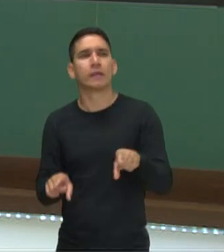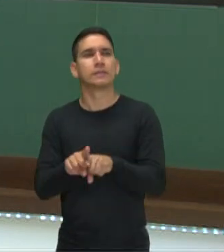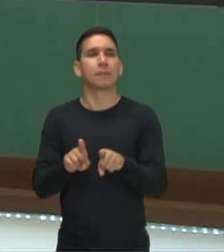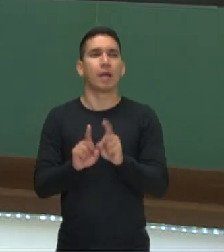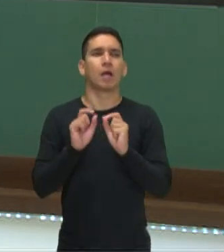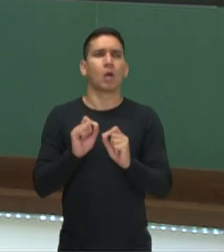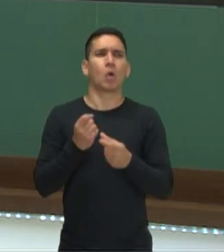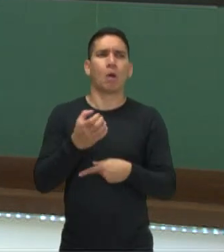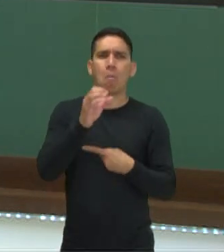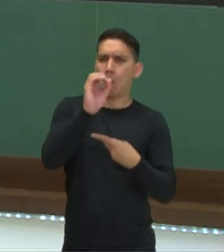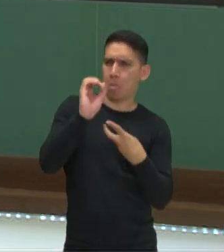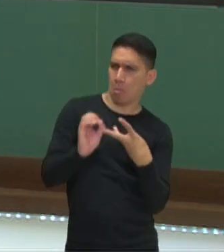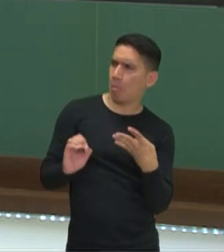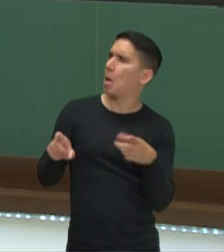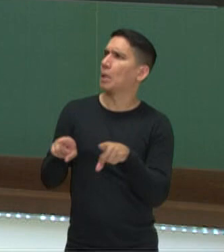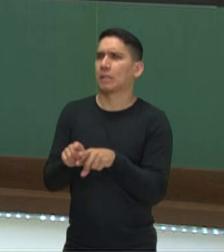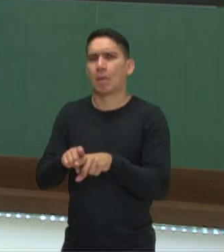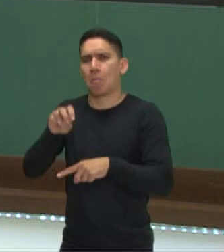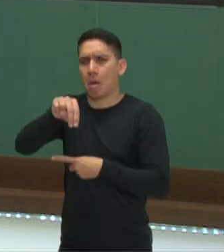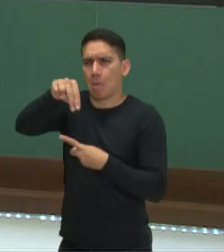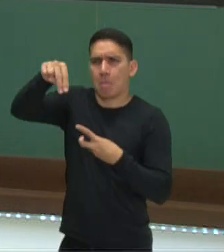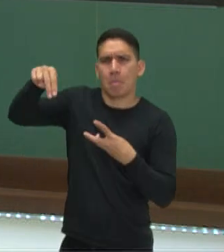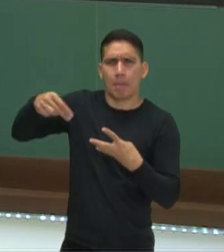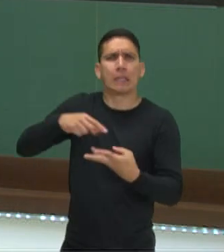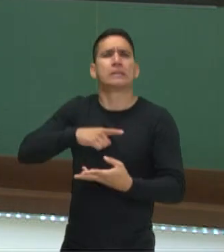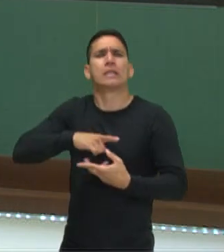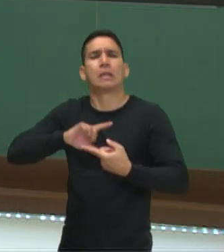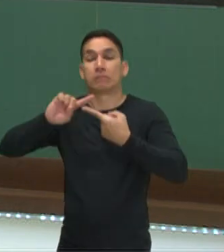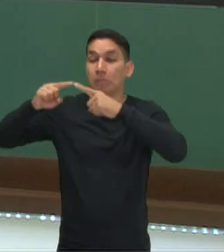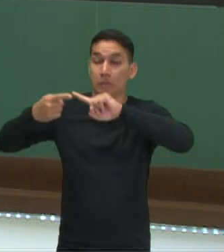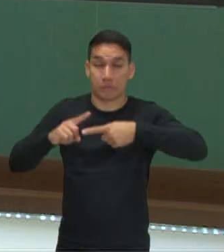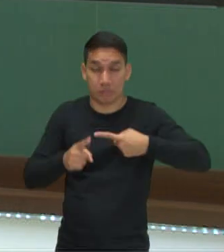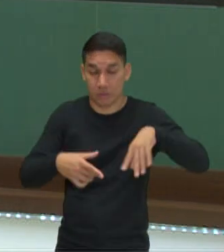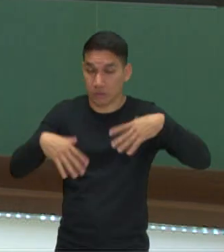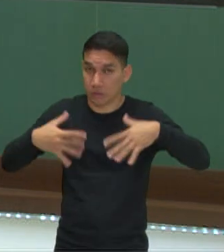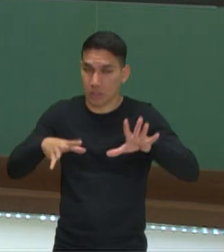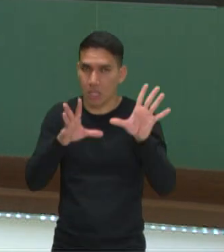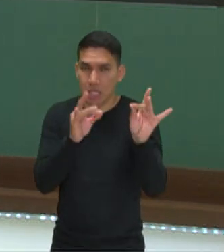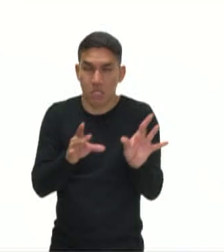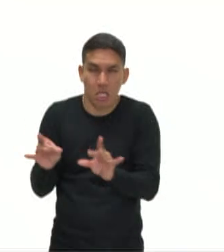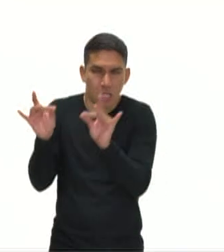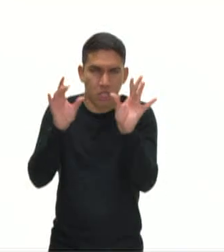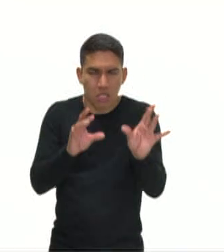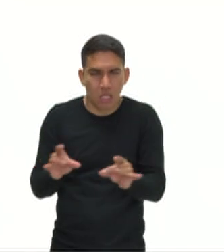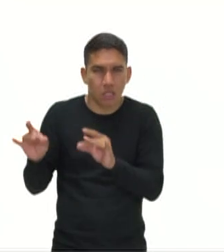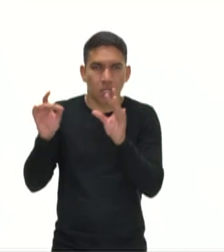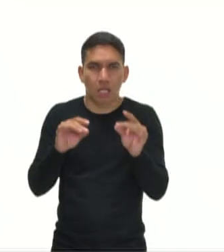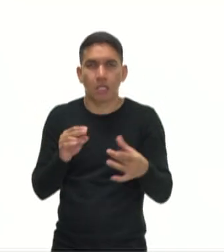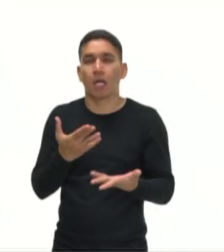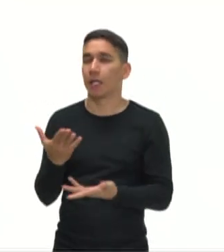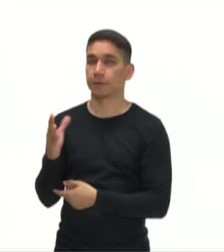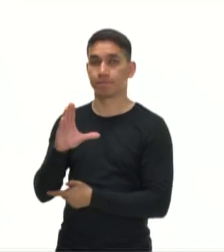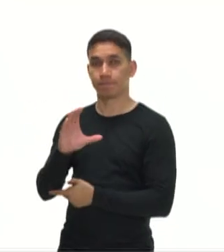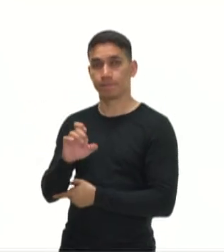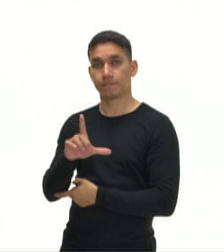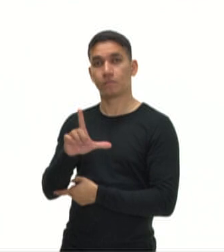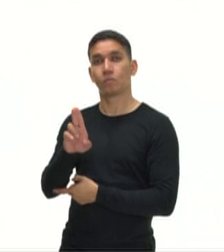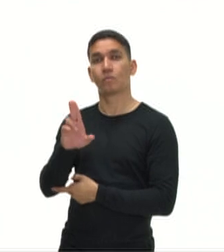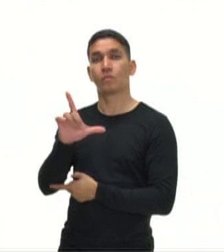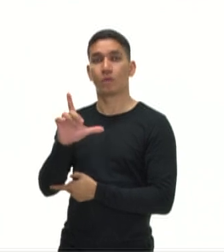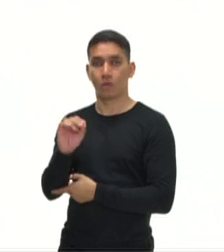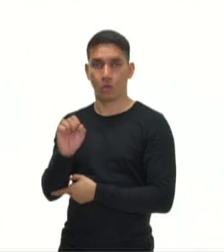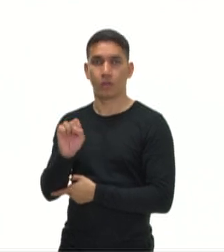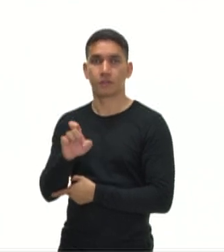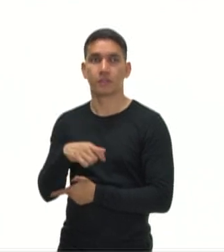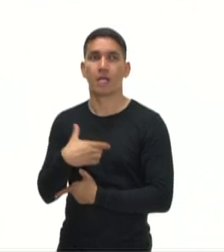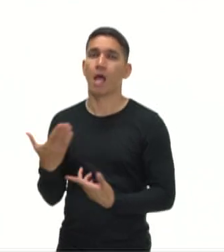cargas elétricas ali. É uma estrutura bastante complexa, o nitrato de celulose.